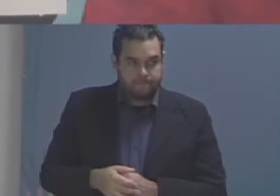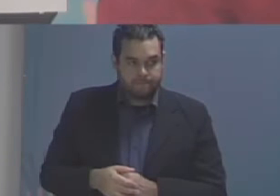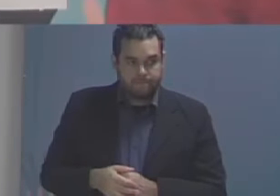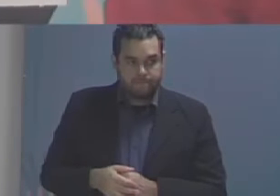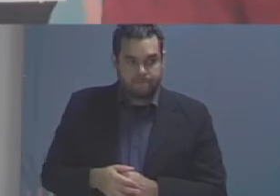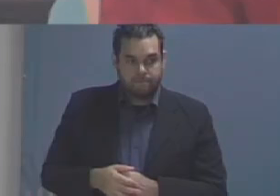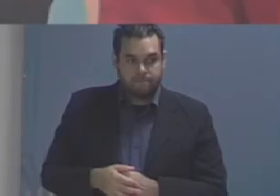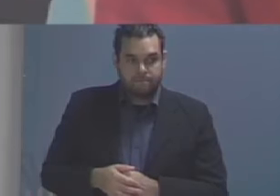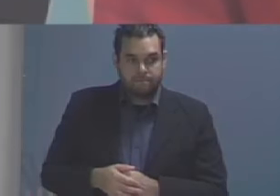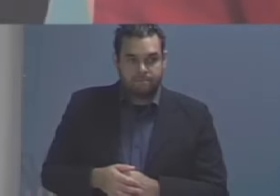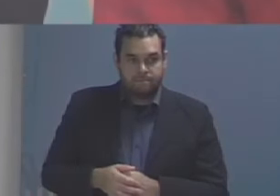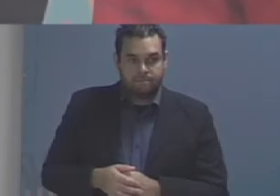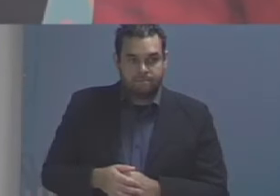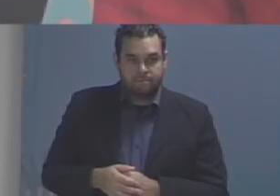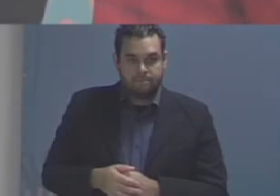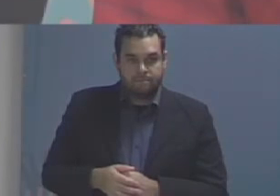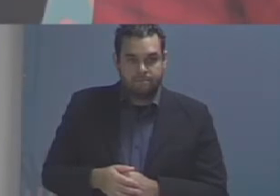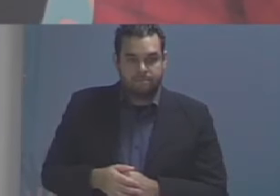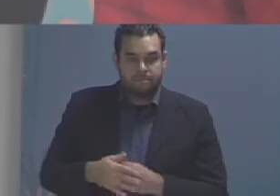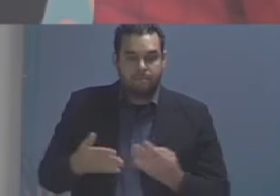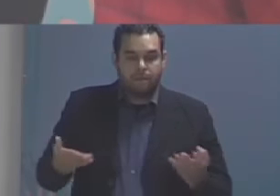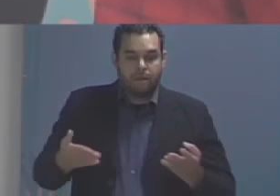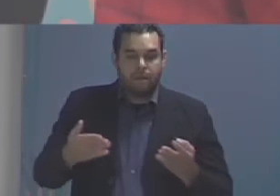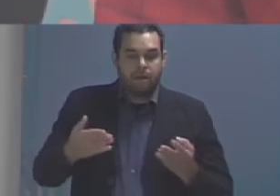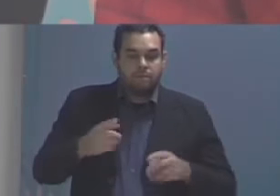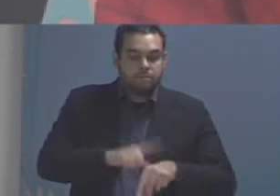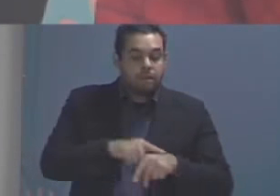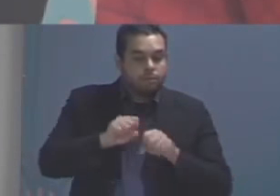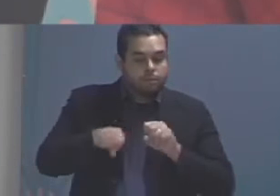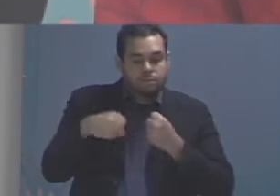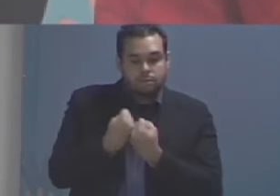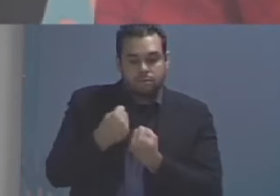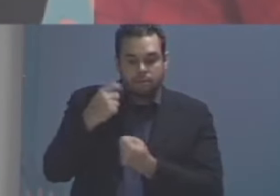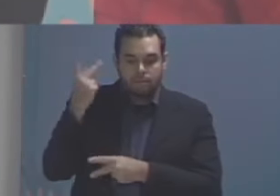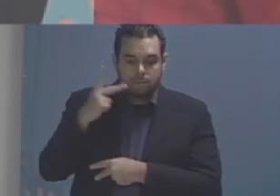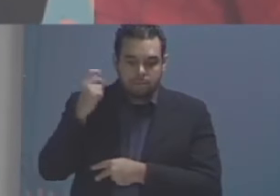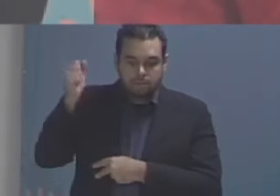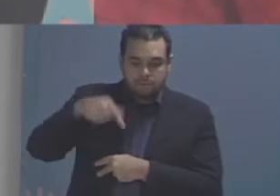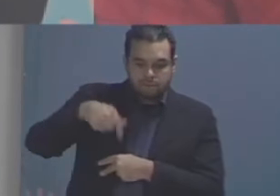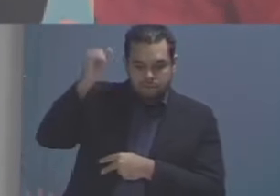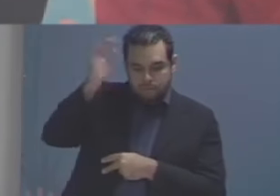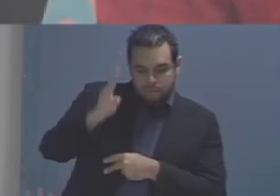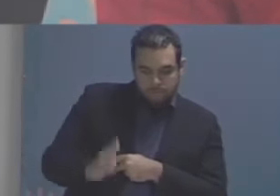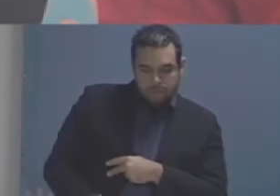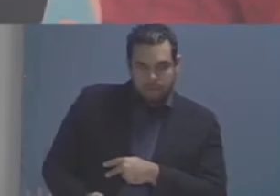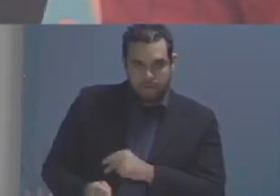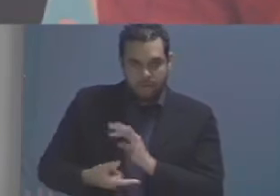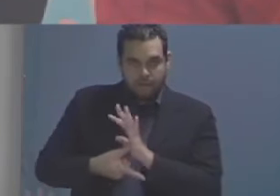Nós vivemos uma conjuntura social e política no Brasil em que ideias que